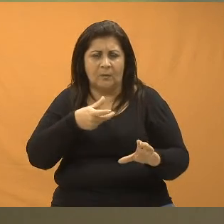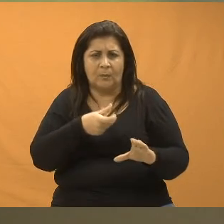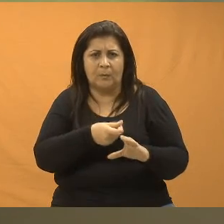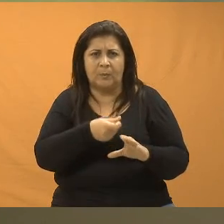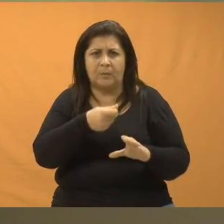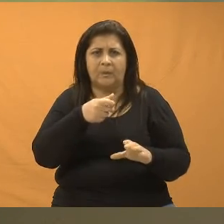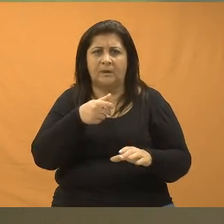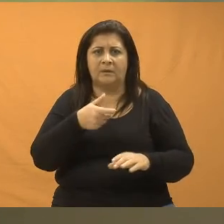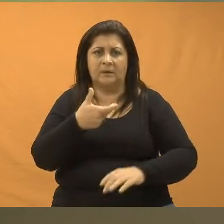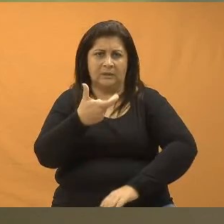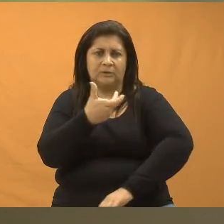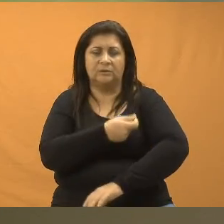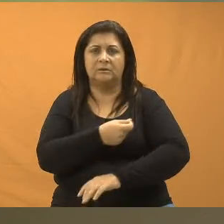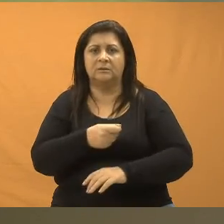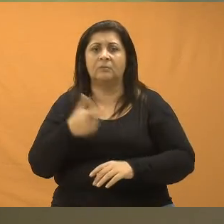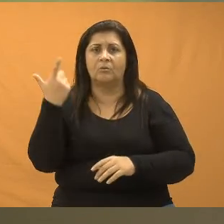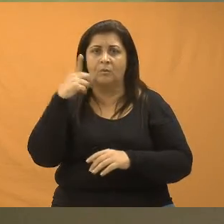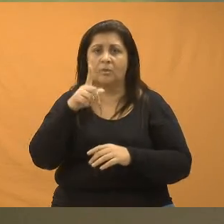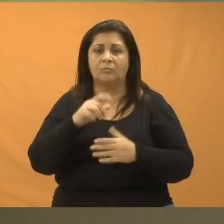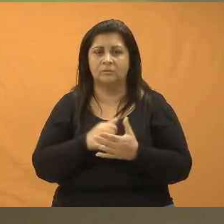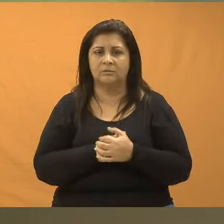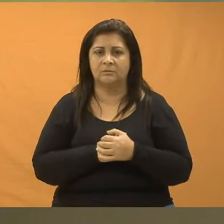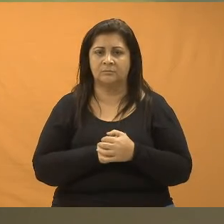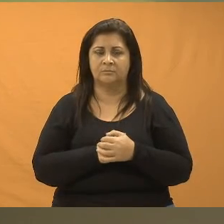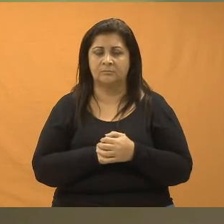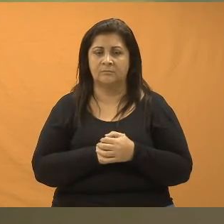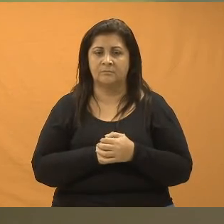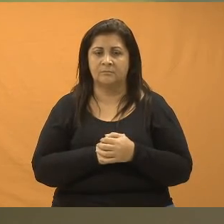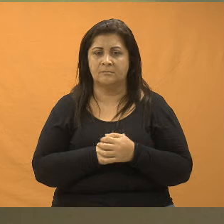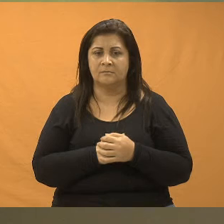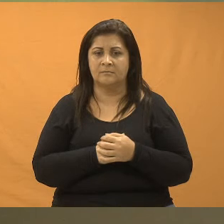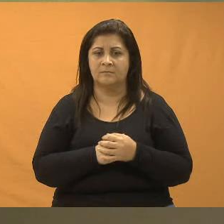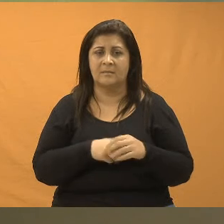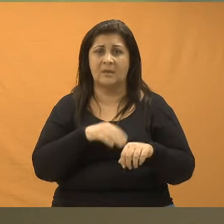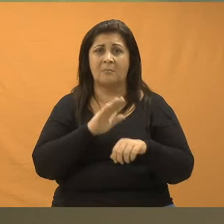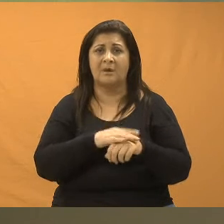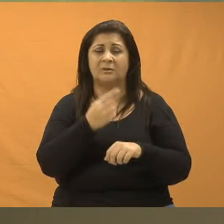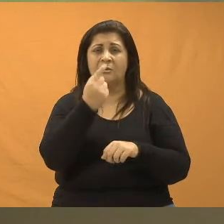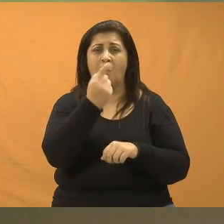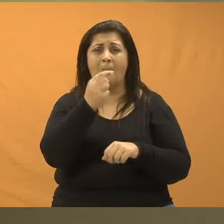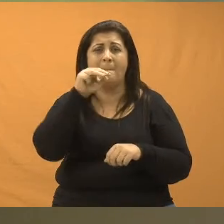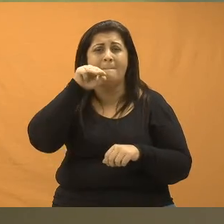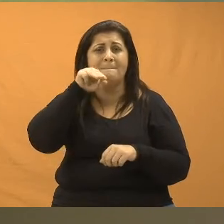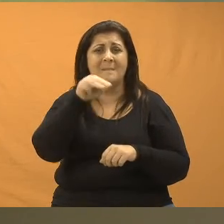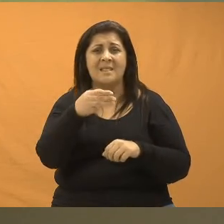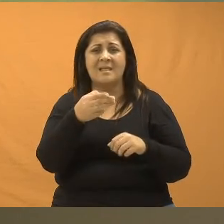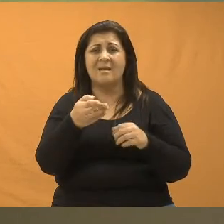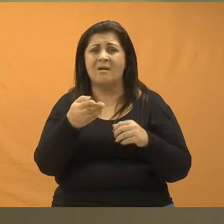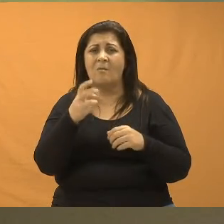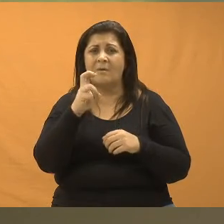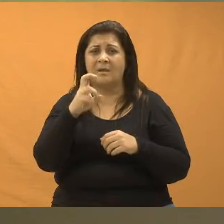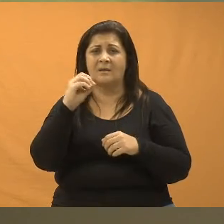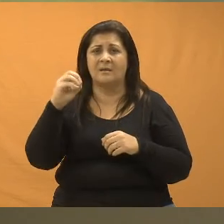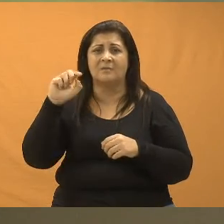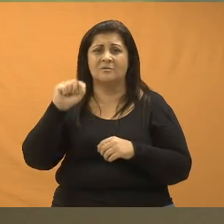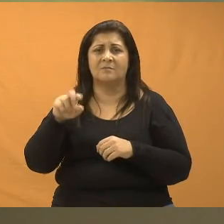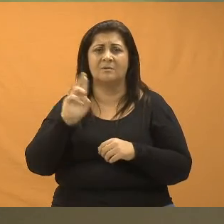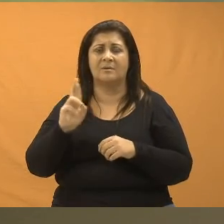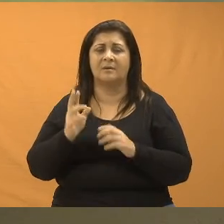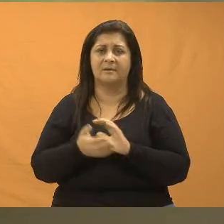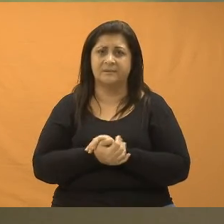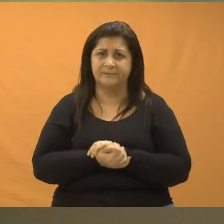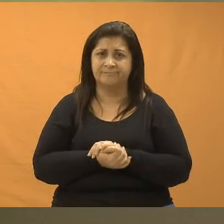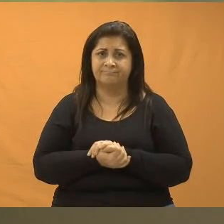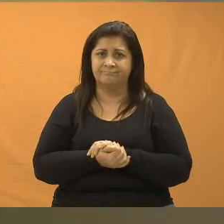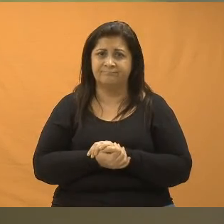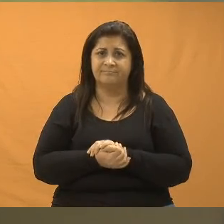bloqueio judicial. Nós estamos falando aí de mais de R$1,5 milhão que pode sobrar para